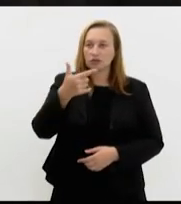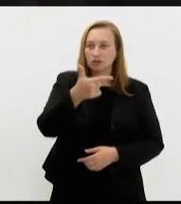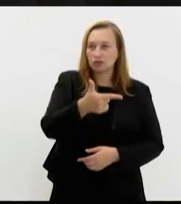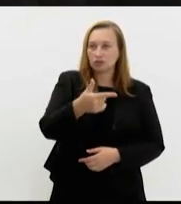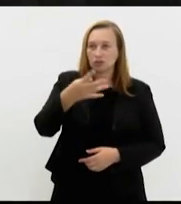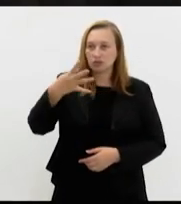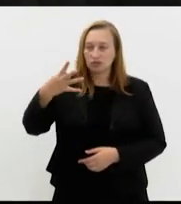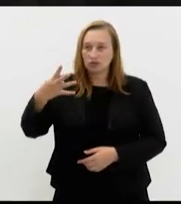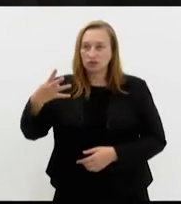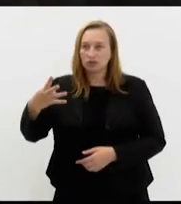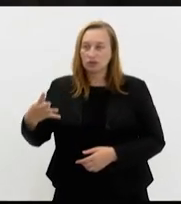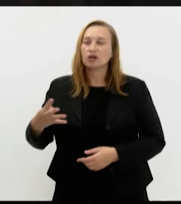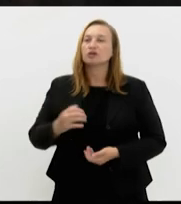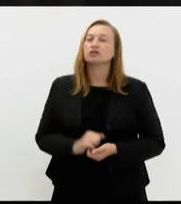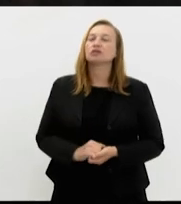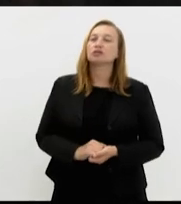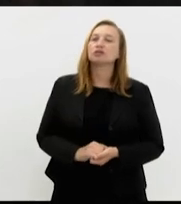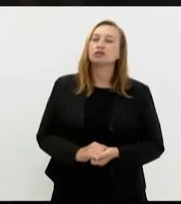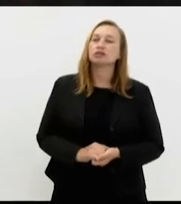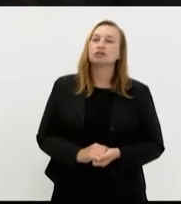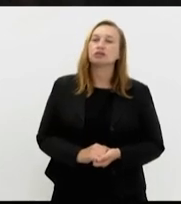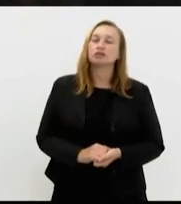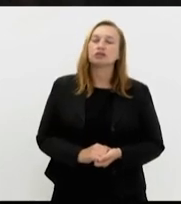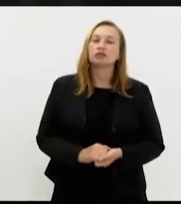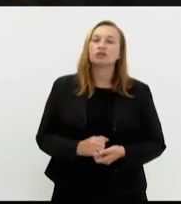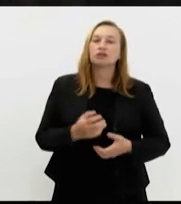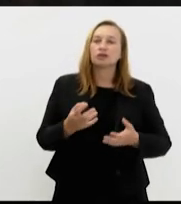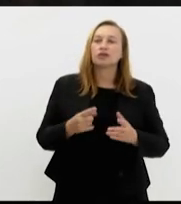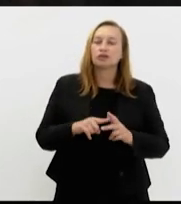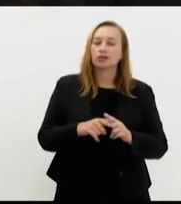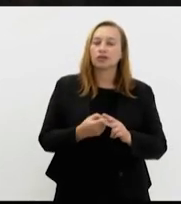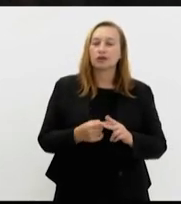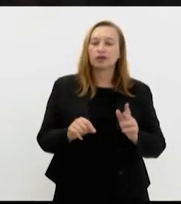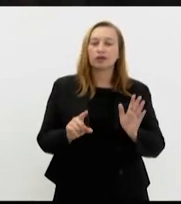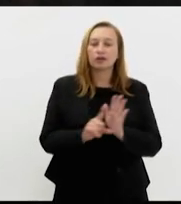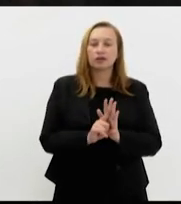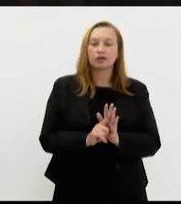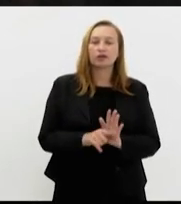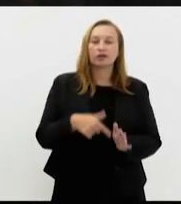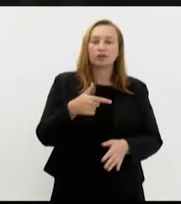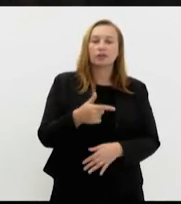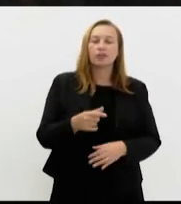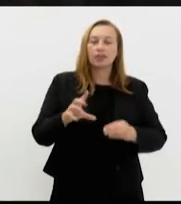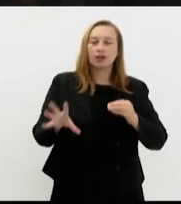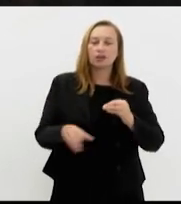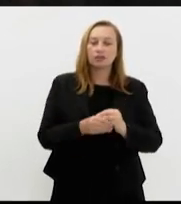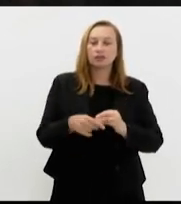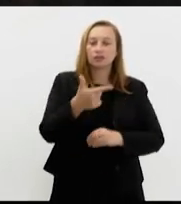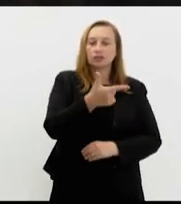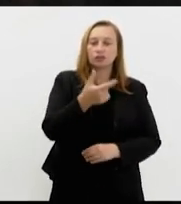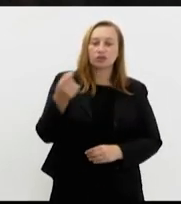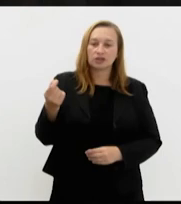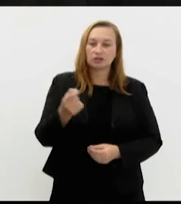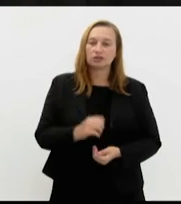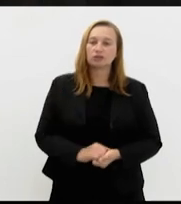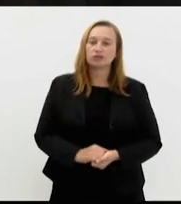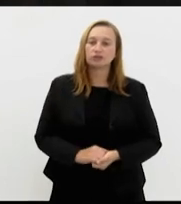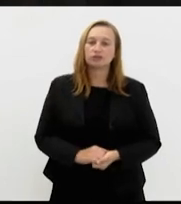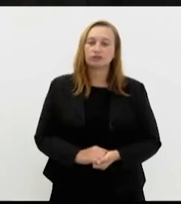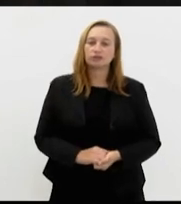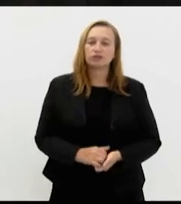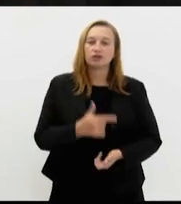lei complementar, que pretende alterar a lei complementar 200